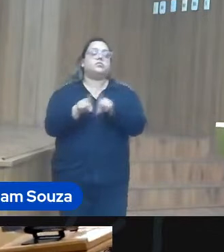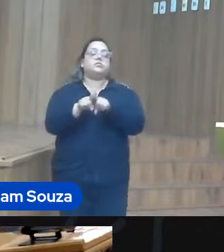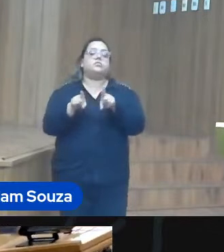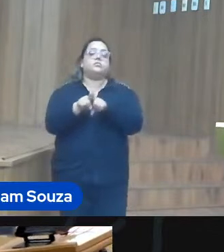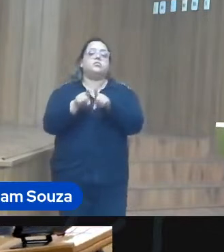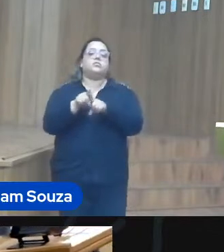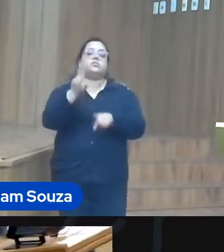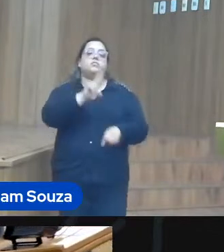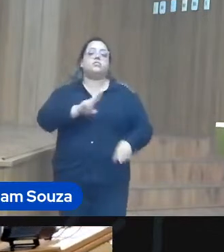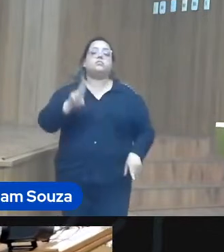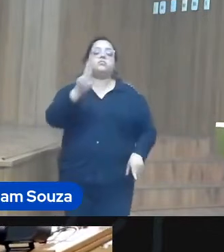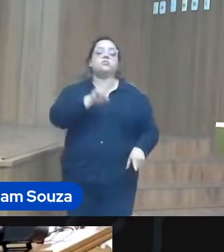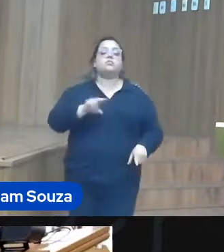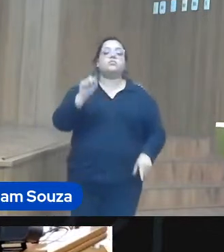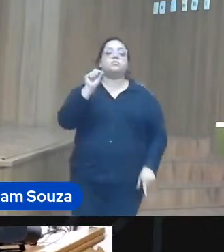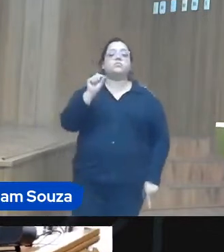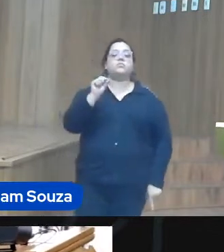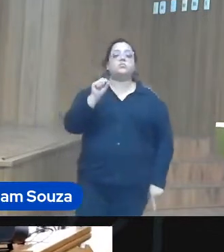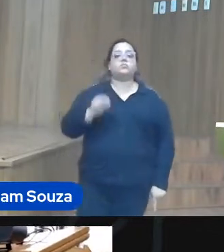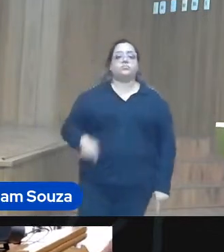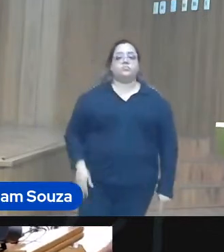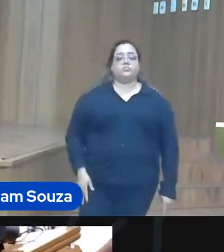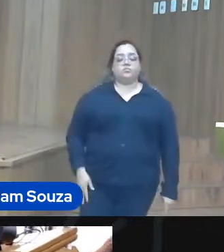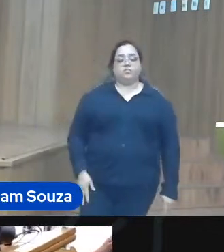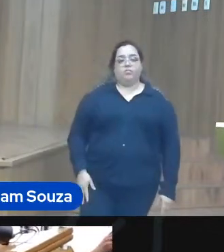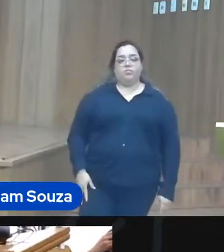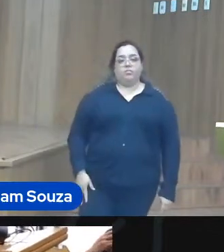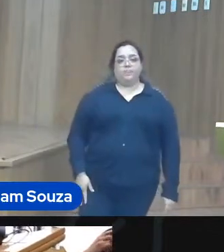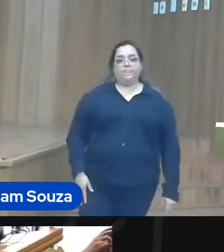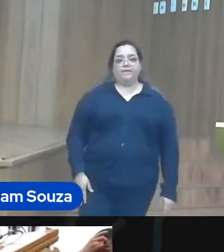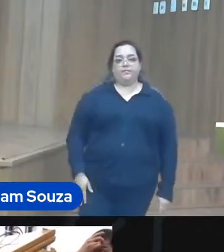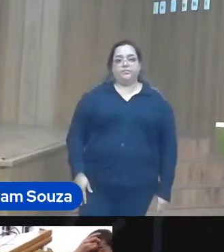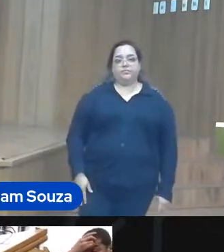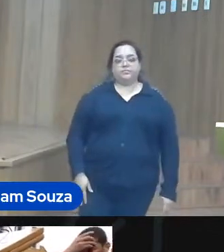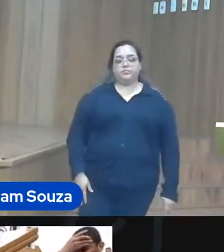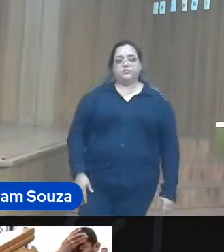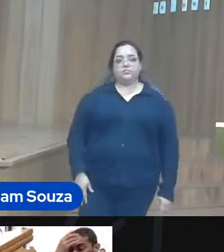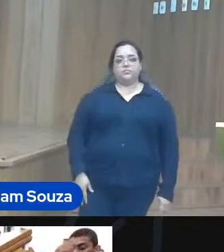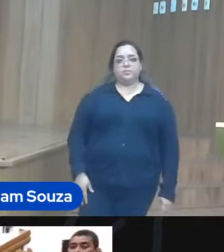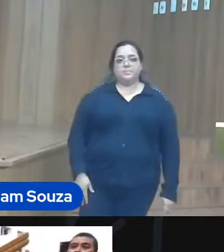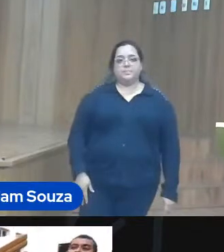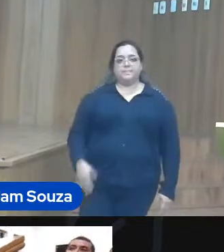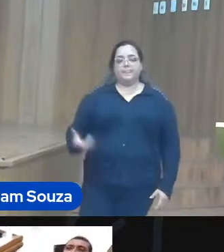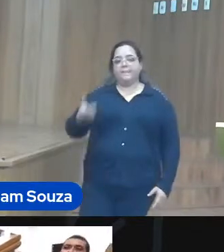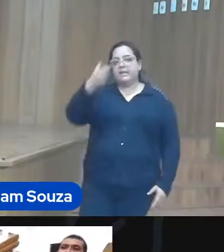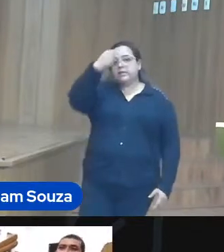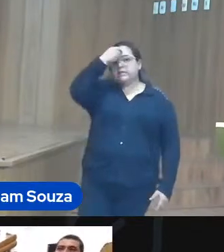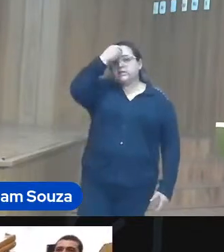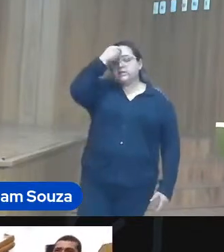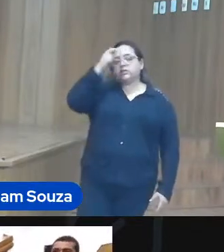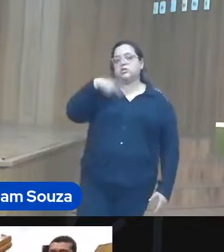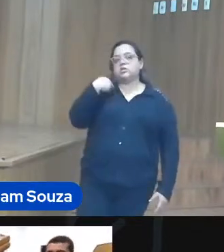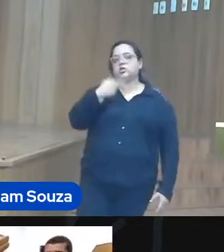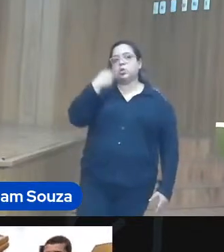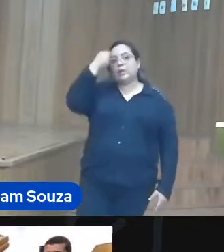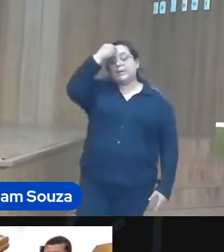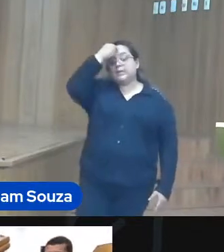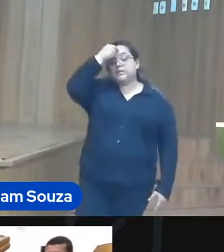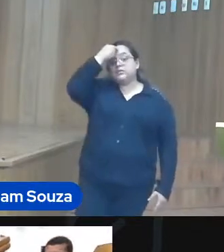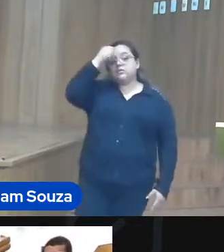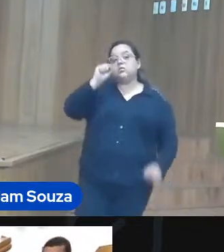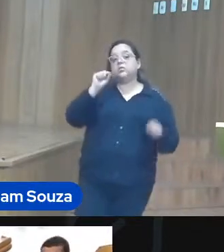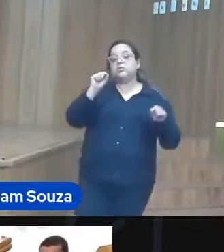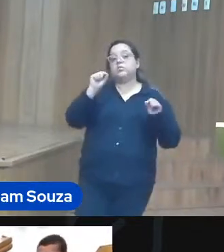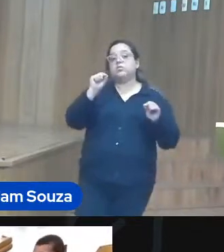usa o aspecto cognitivo. A gente entende o cognitivo como se fosse um sinônimo